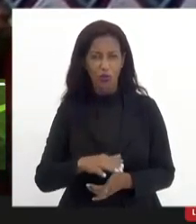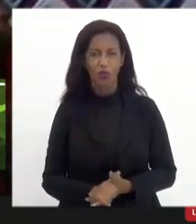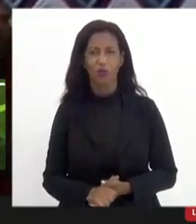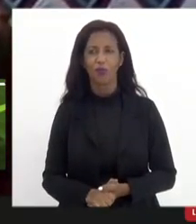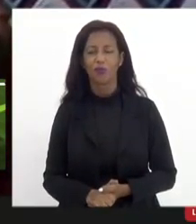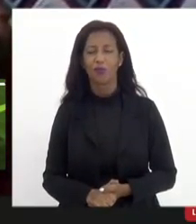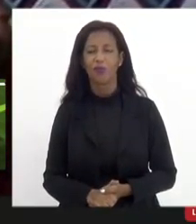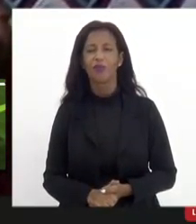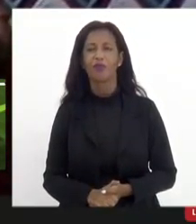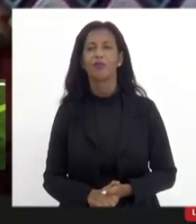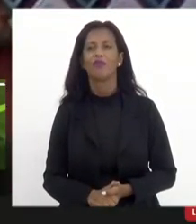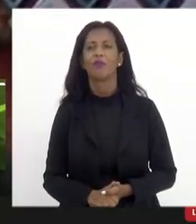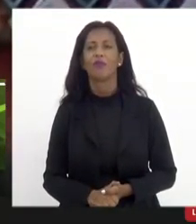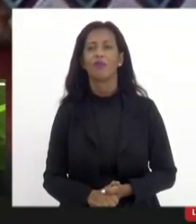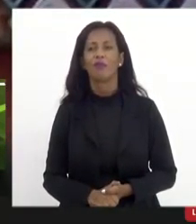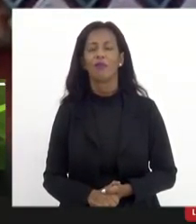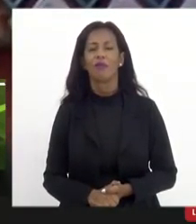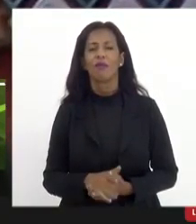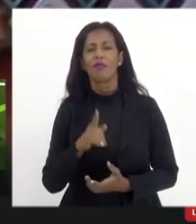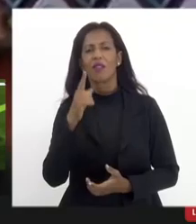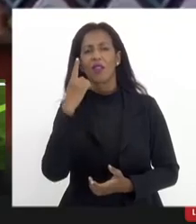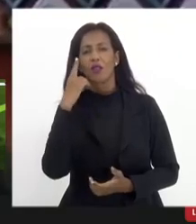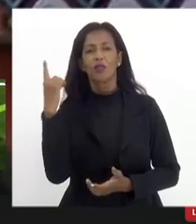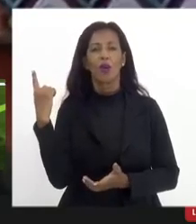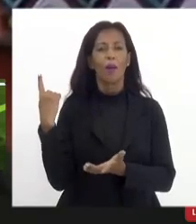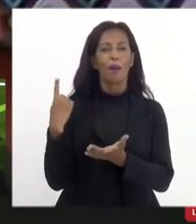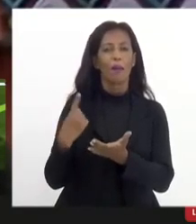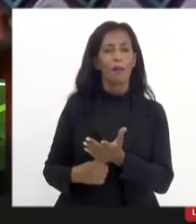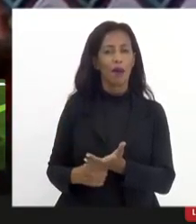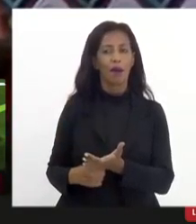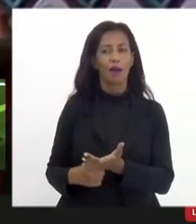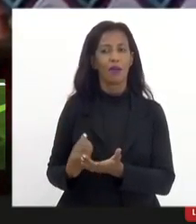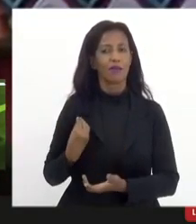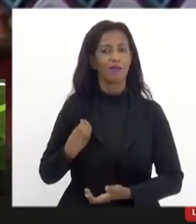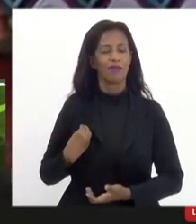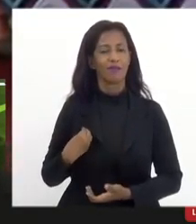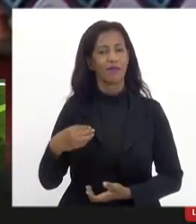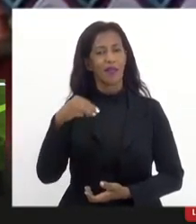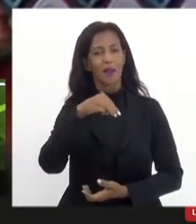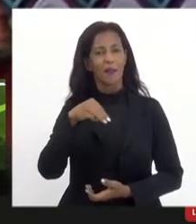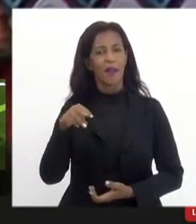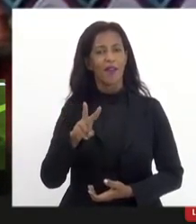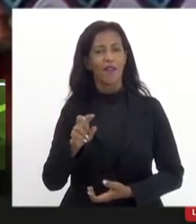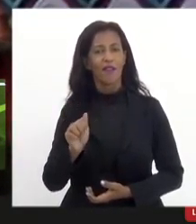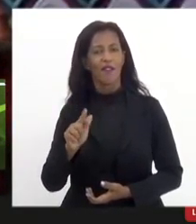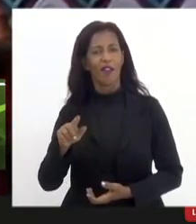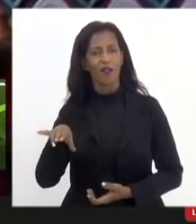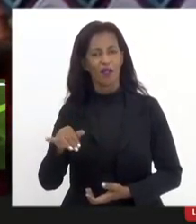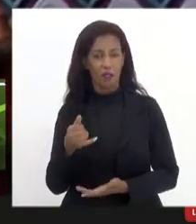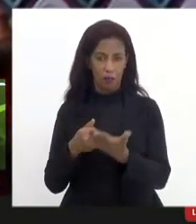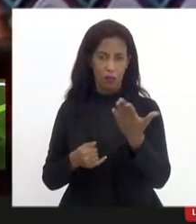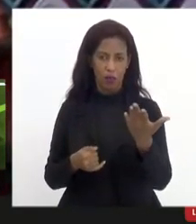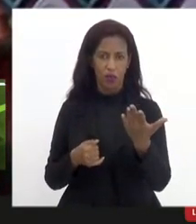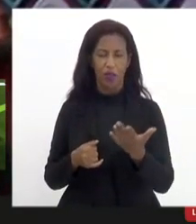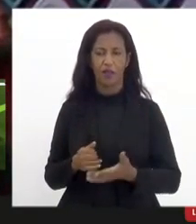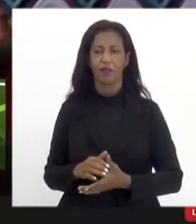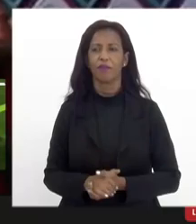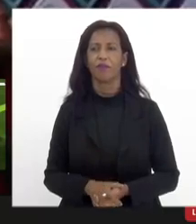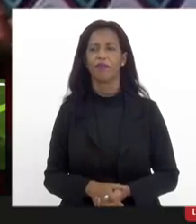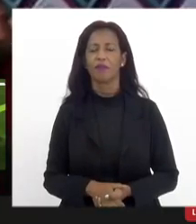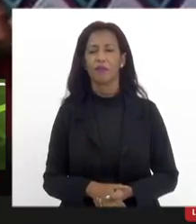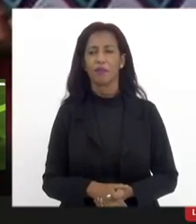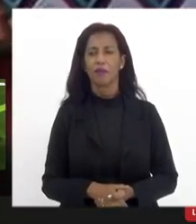então vá lá, minha querida. Era só para registrar a presença do mestre Evalci. Você tem a palavra. Pode ir lá, minha